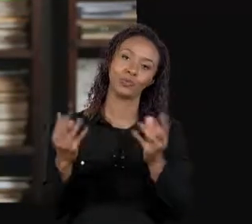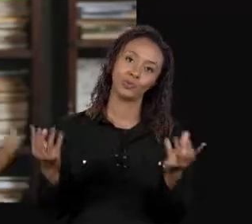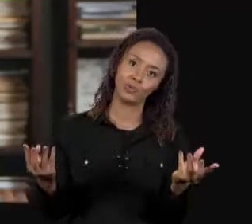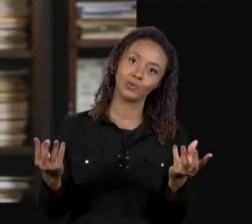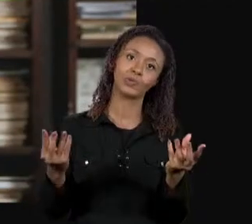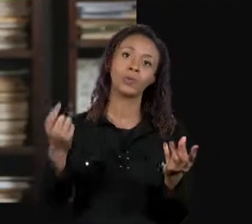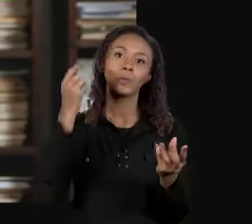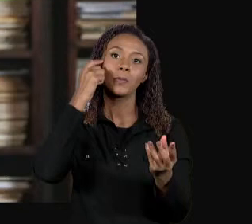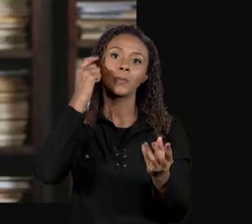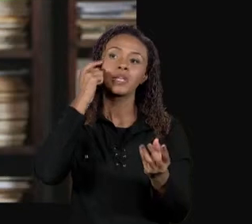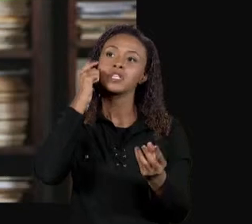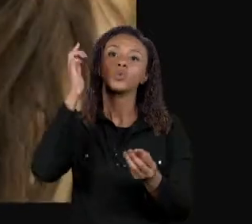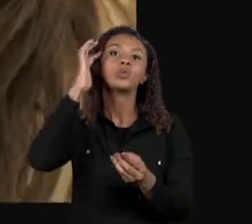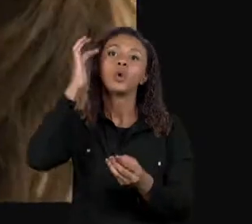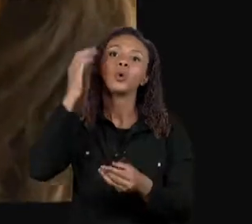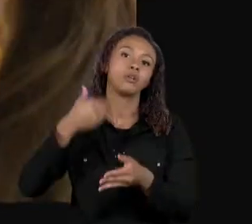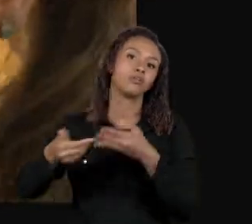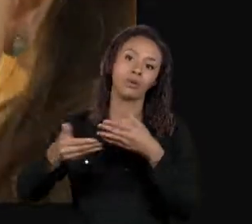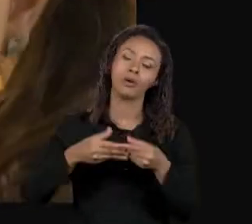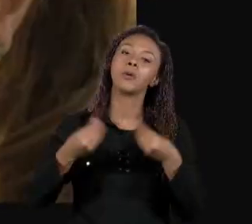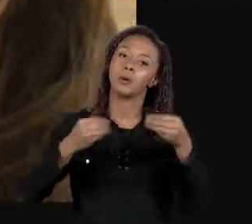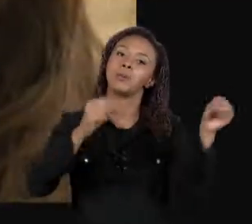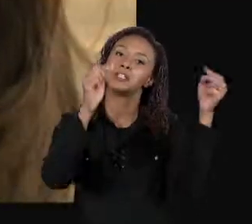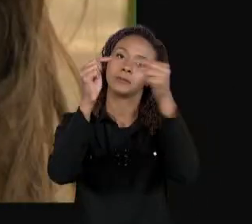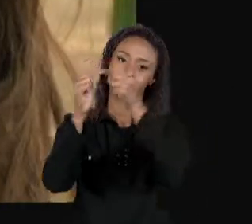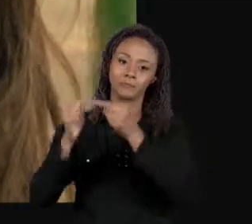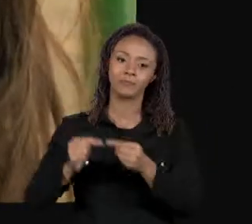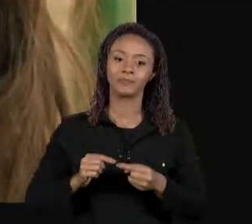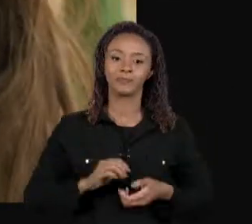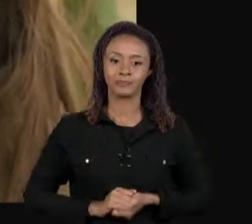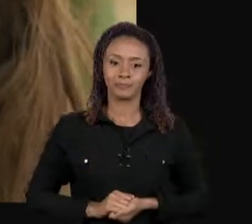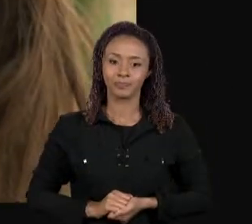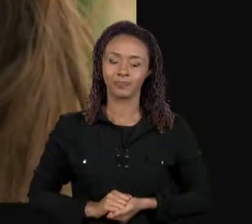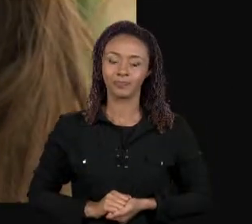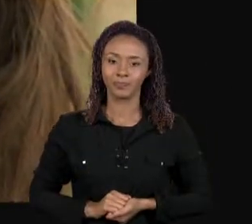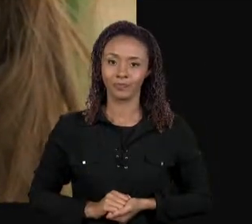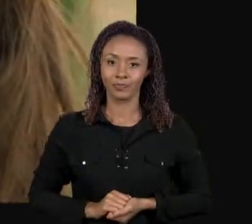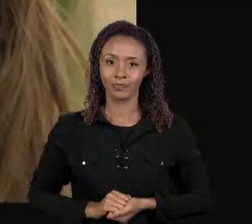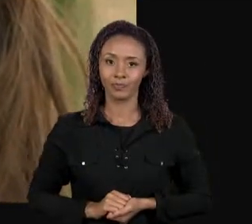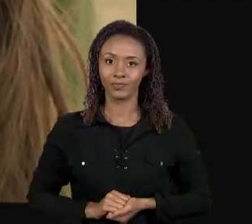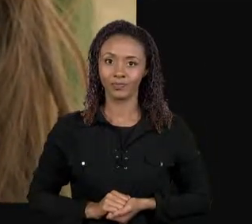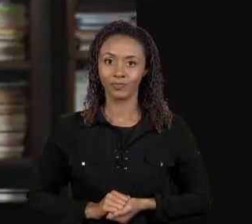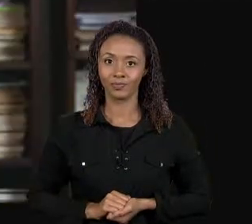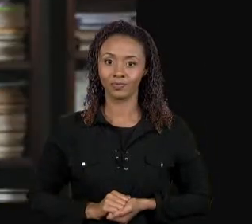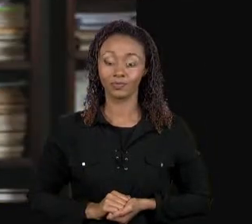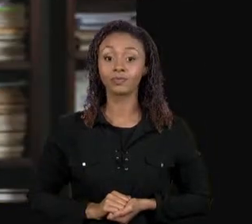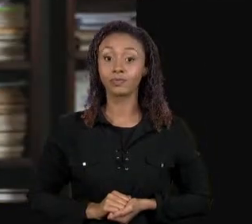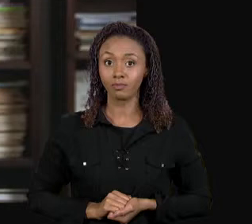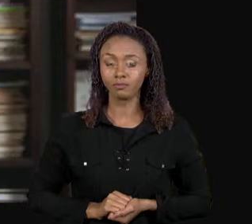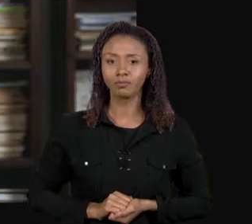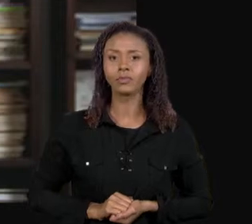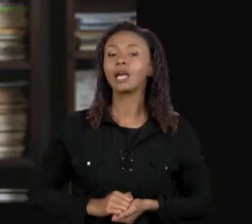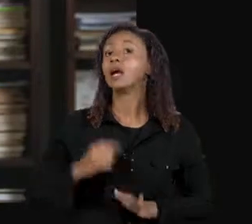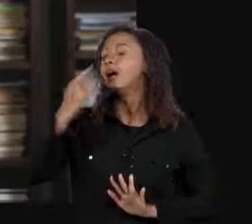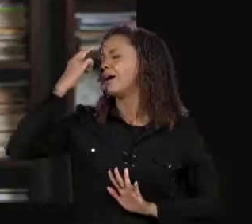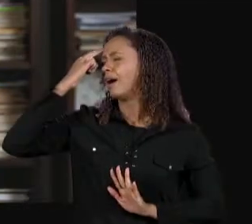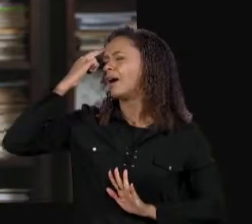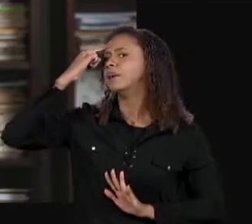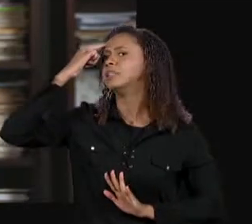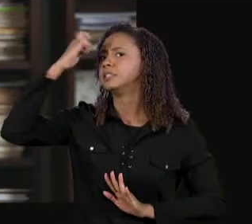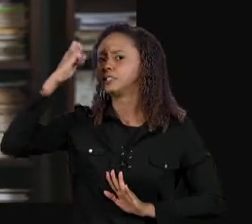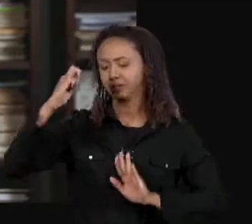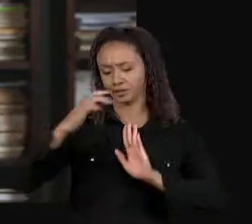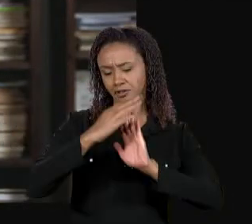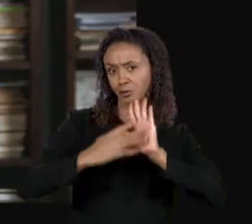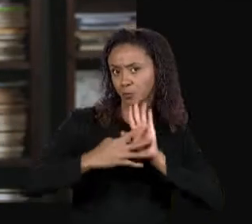dos referenciais teóricos. Princípios e fundamentos das diretrizes. Qual que é a ideia, né, de currículo que